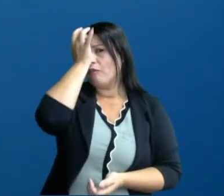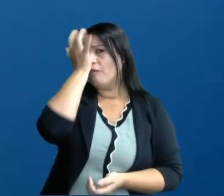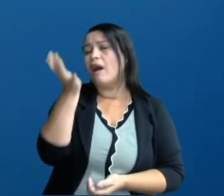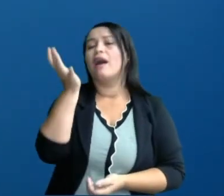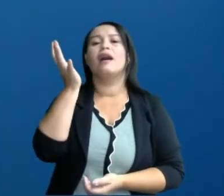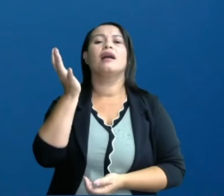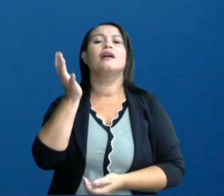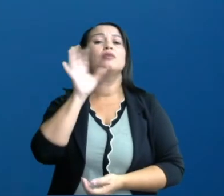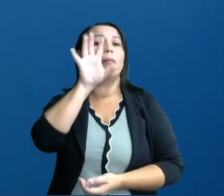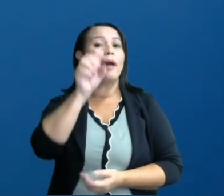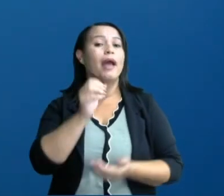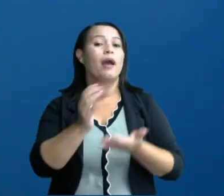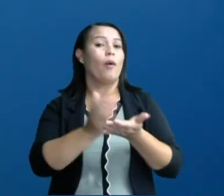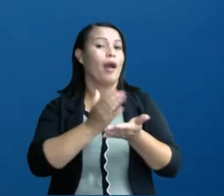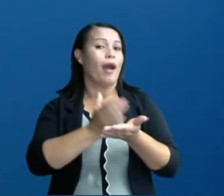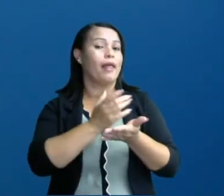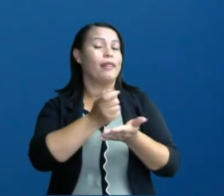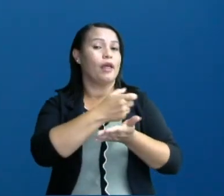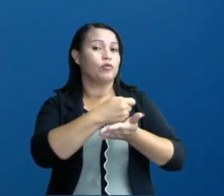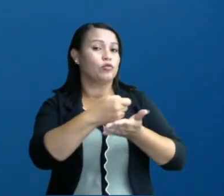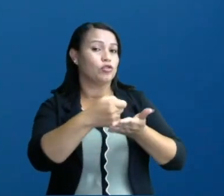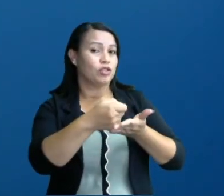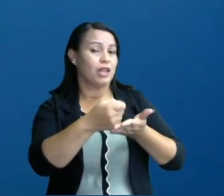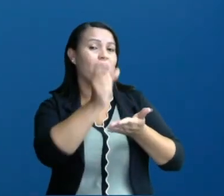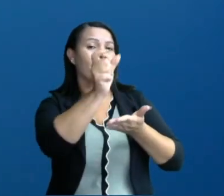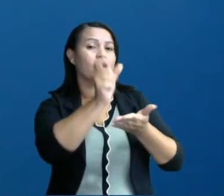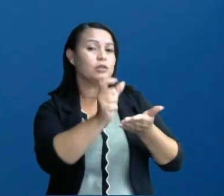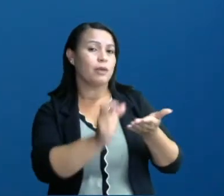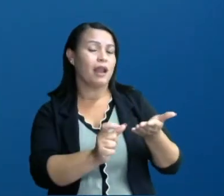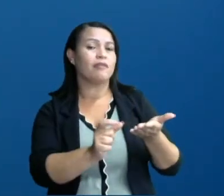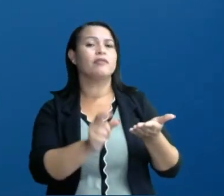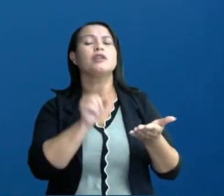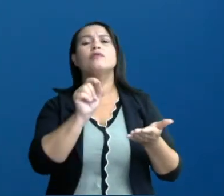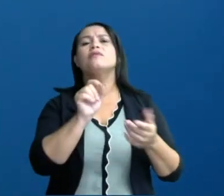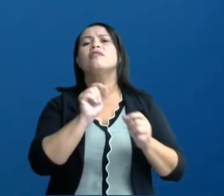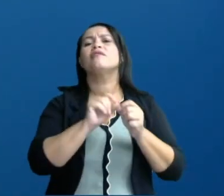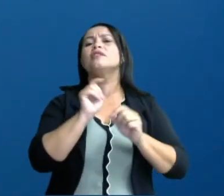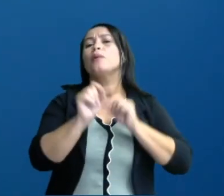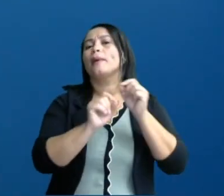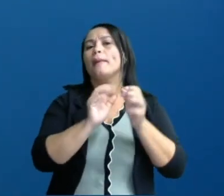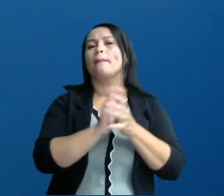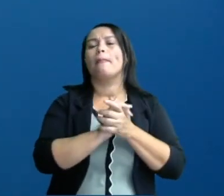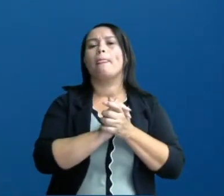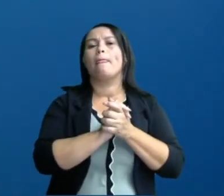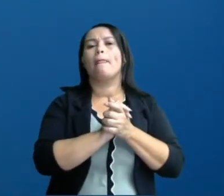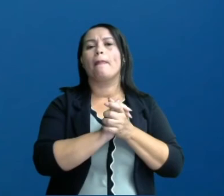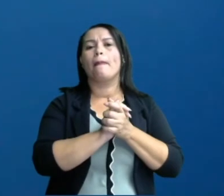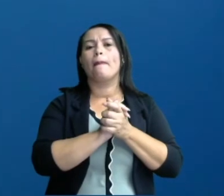fácil, fácil. Pega lá teu caderno, escreve lá as palavrinhas. Tu vai fazer uma